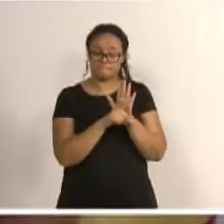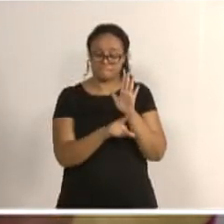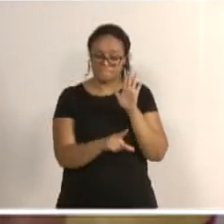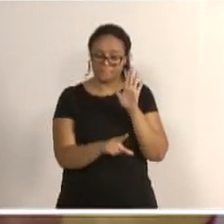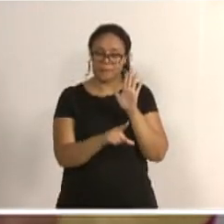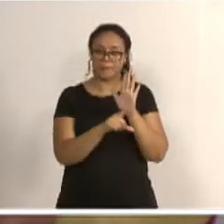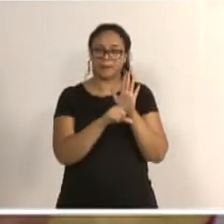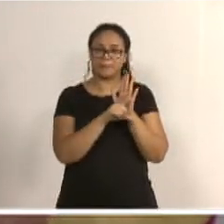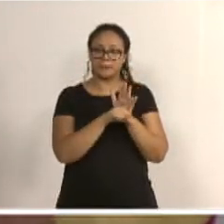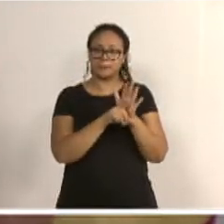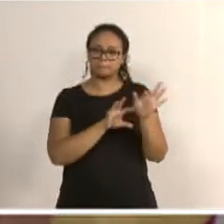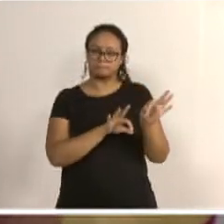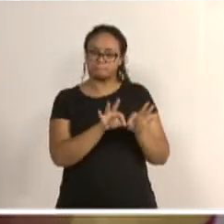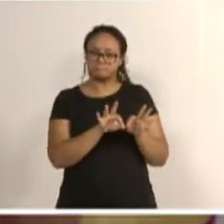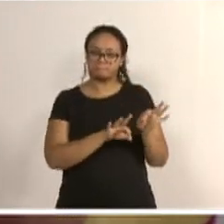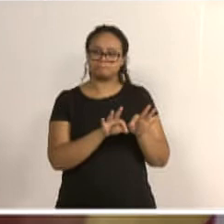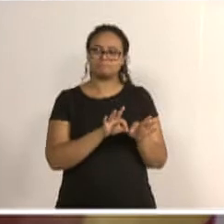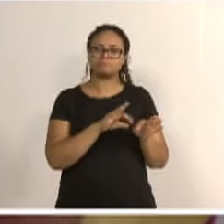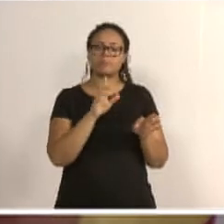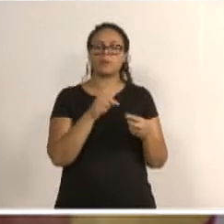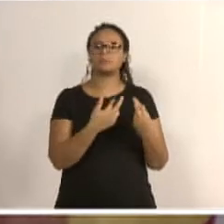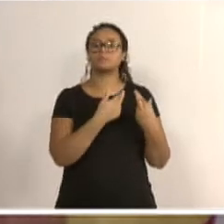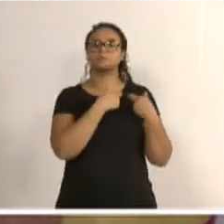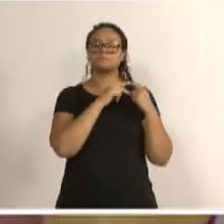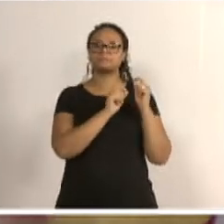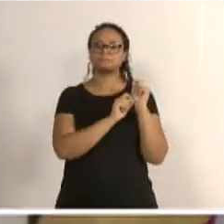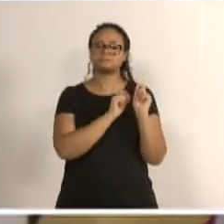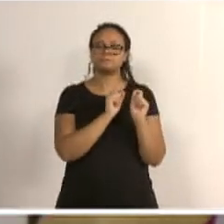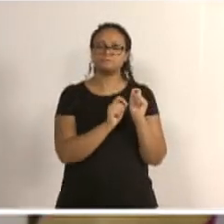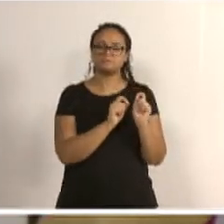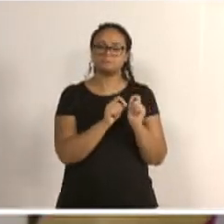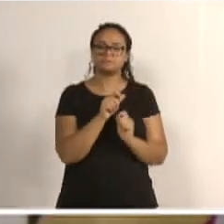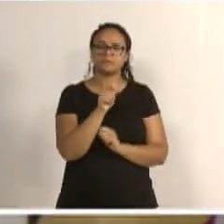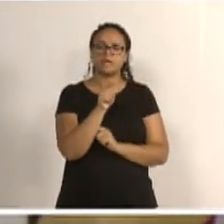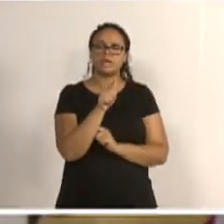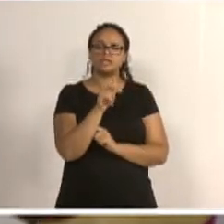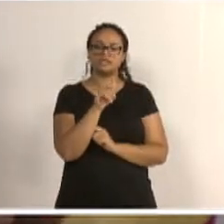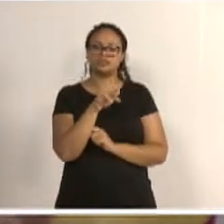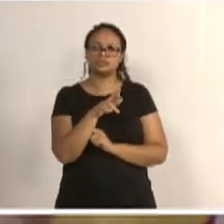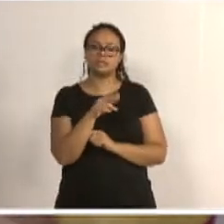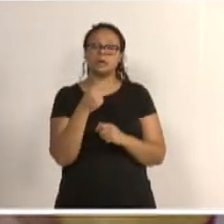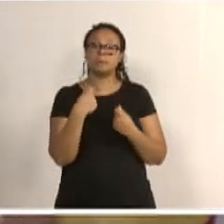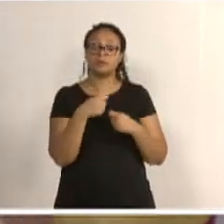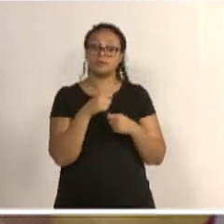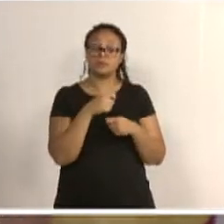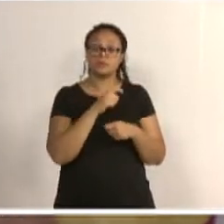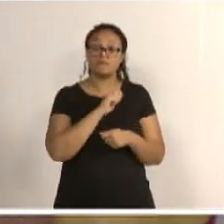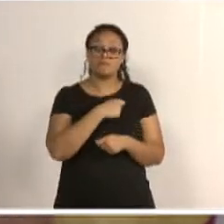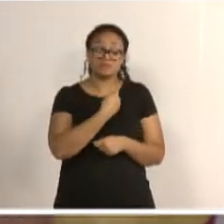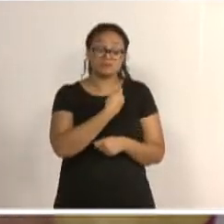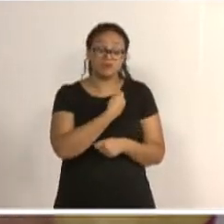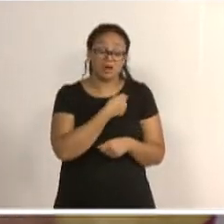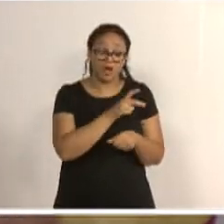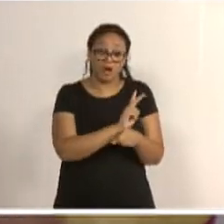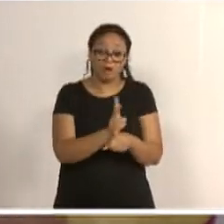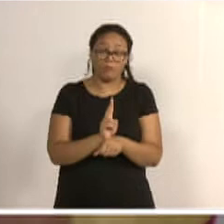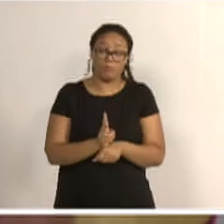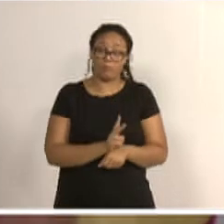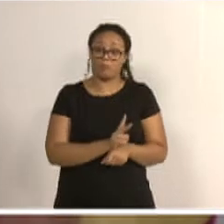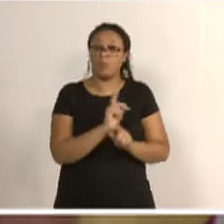agências reguladoras, cabe às agências reguladoras fiscalizar o contrato de prestação de serviço público.